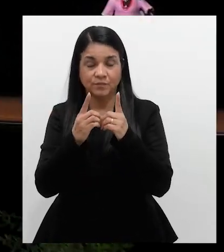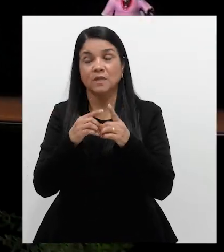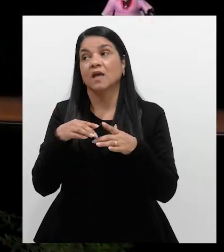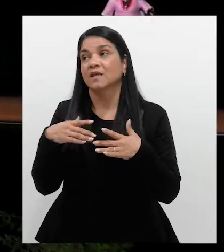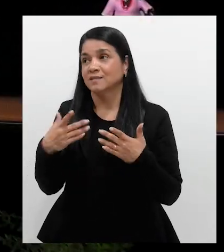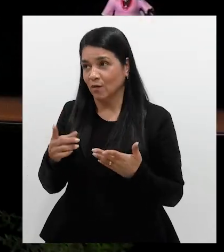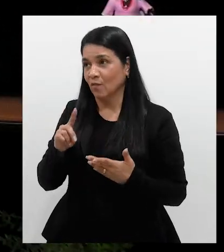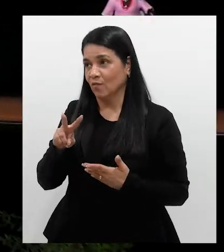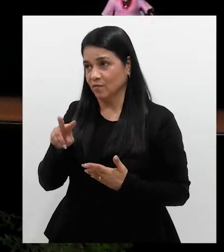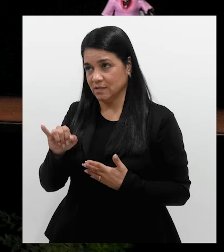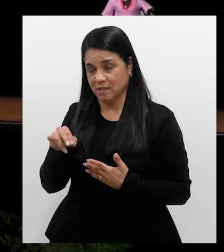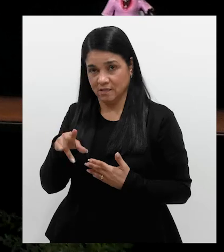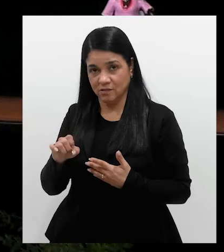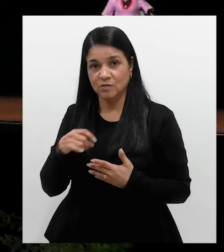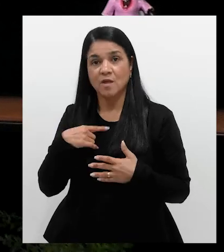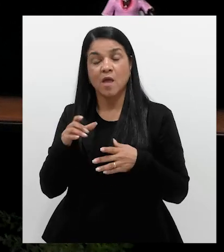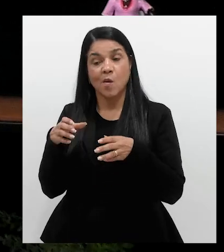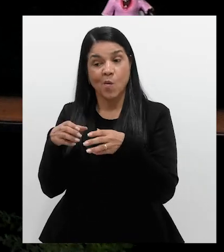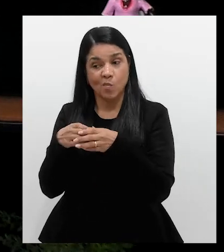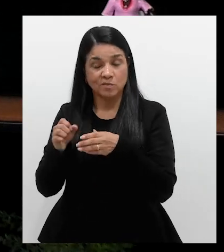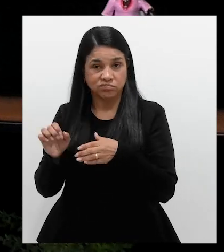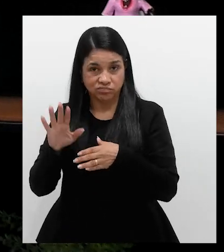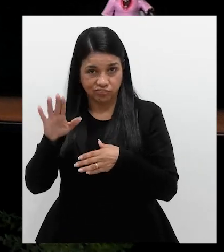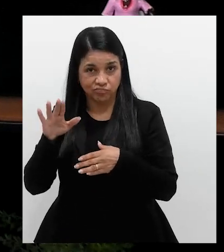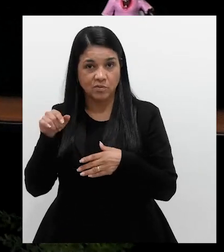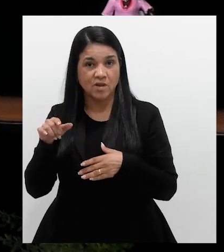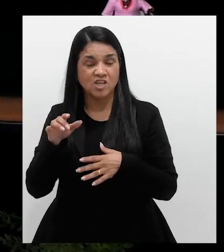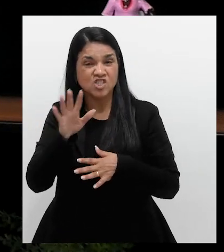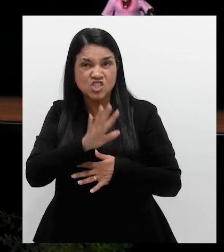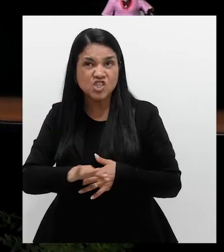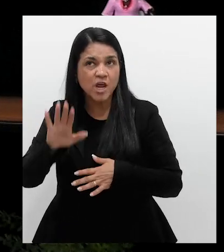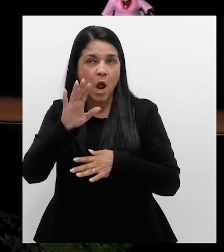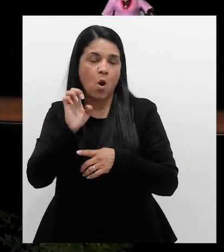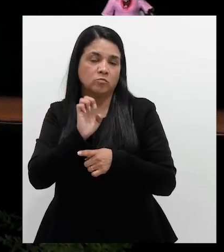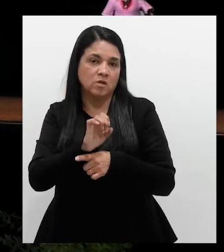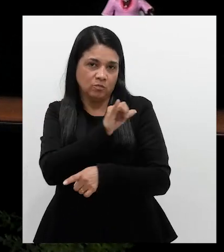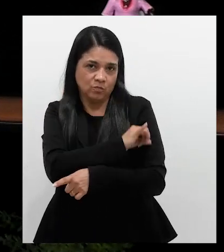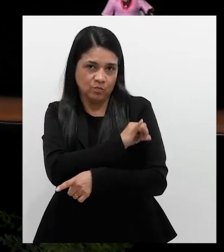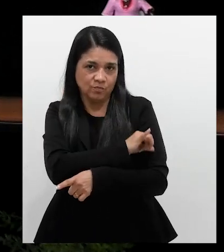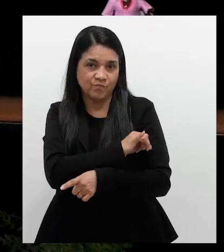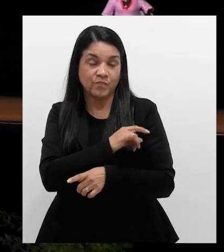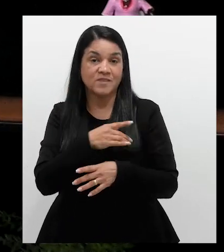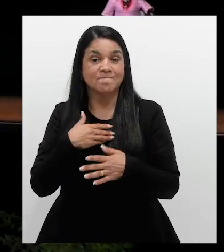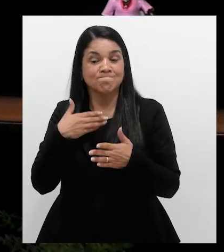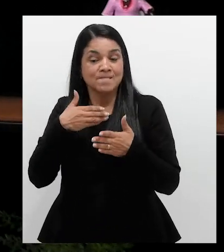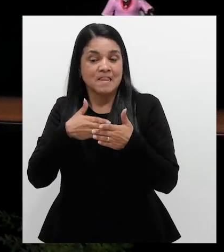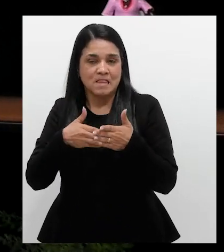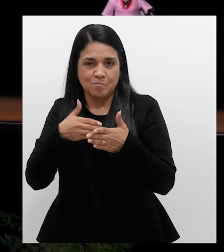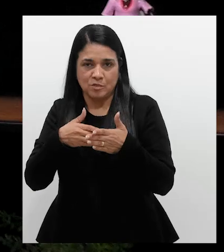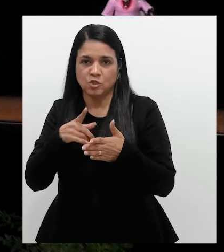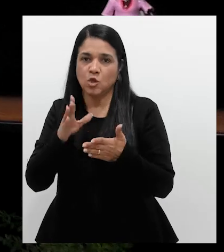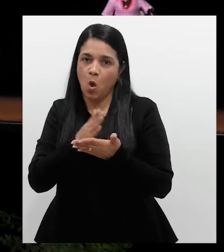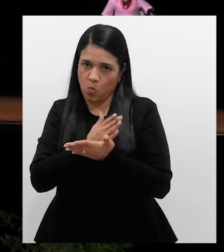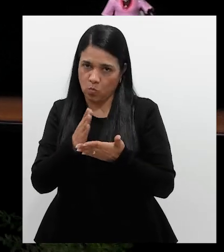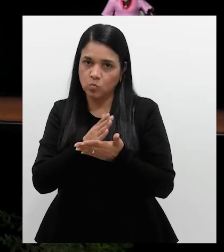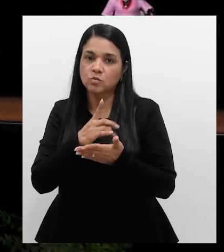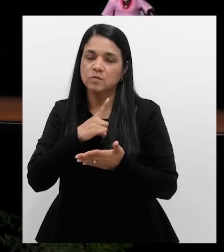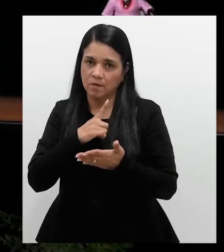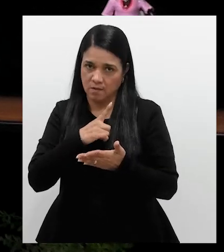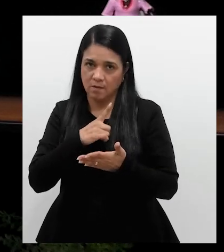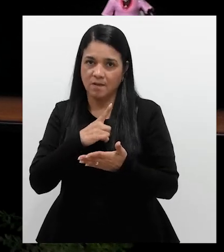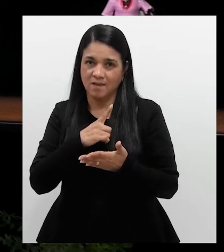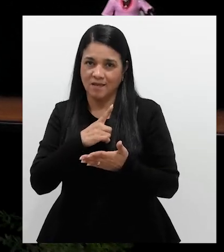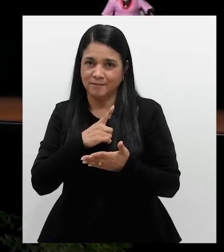acho que a complexidade das comunidades aqui na cidade do Rio, no Rio de Janeiro em geral, nos impõe alguns limites e